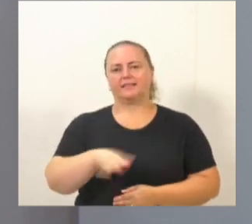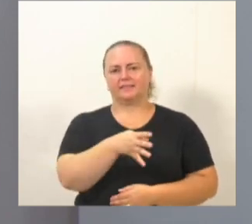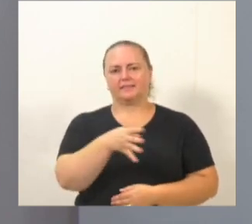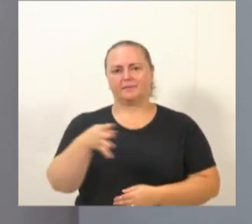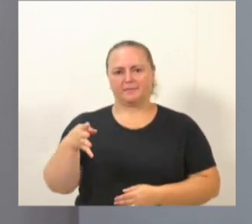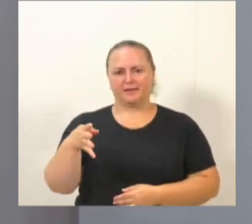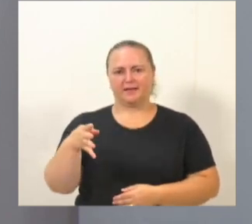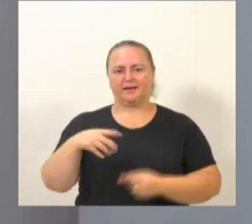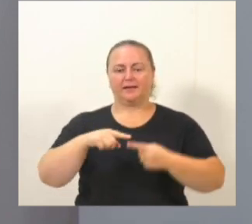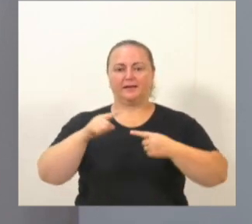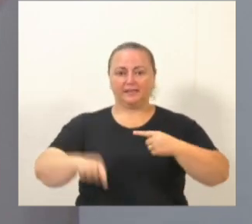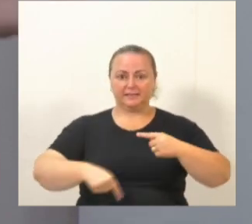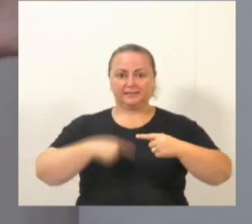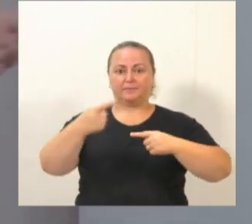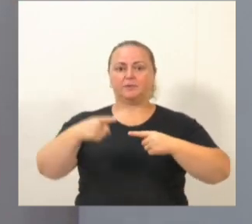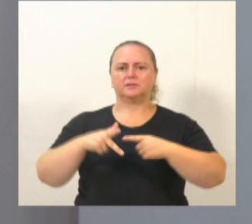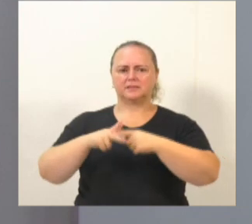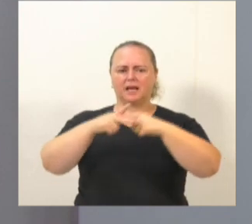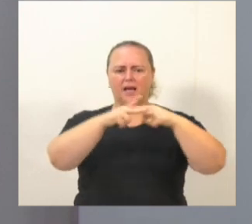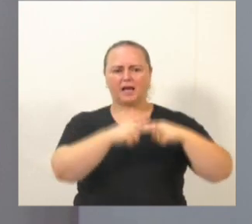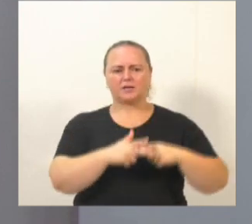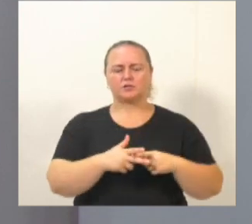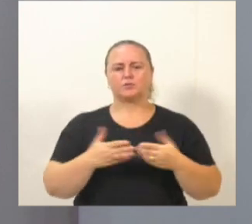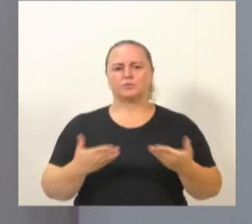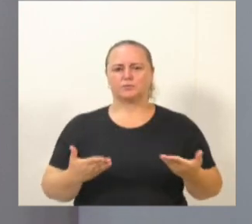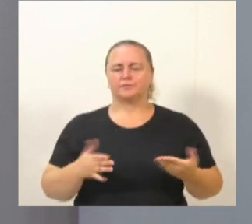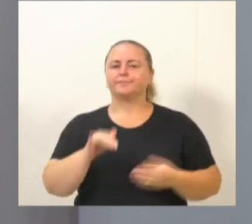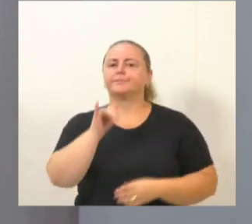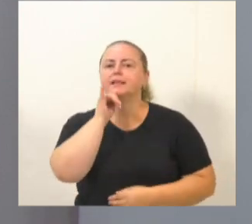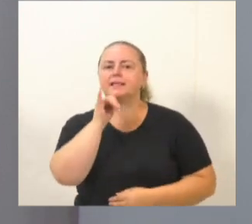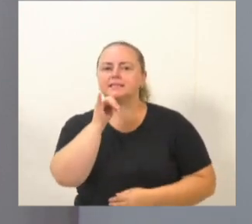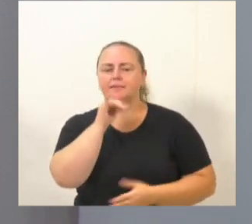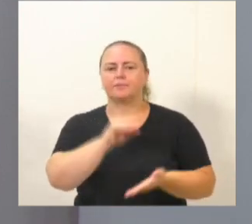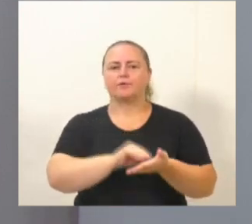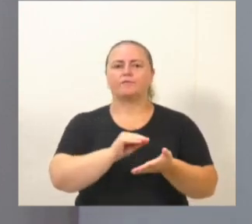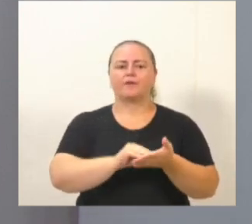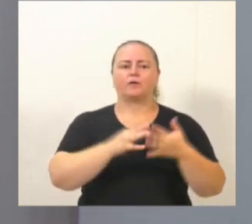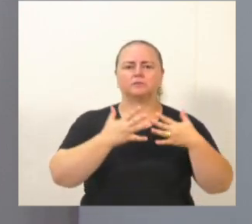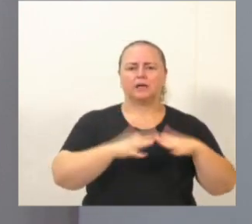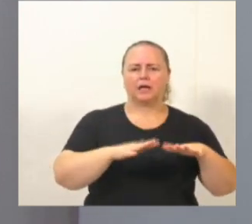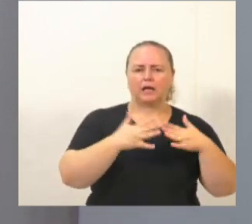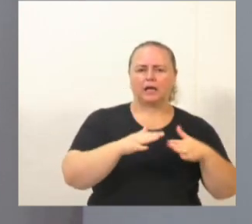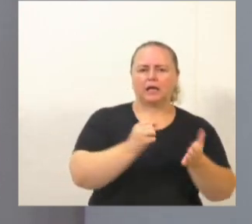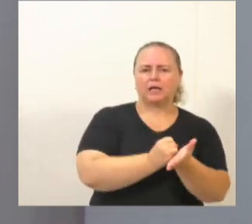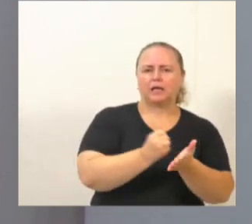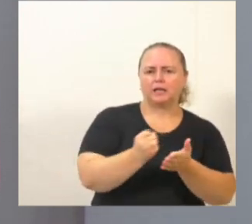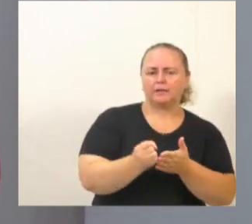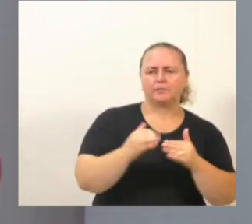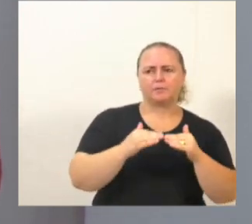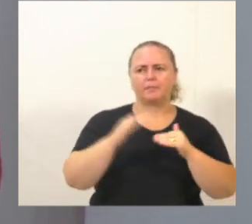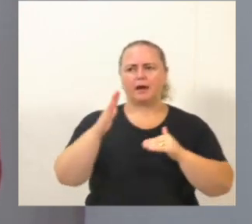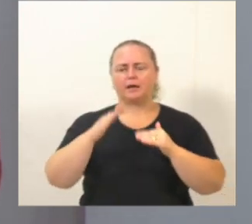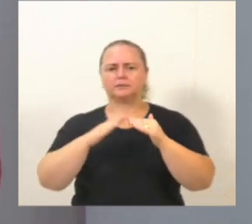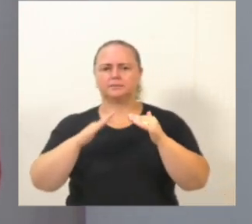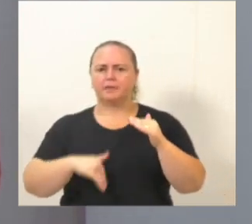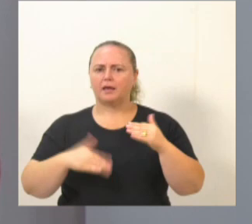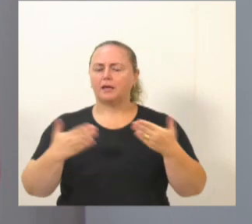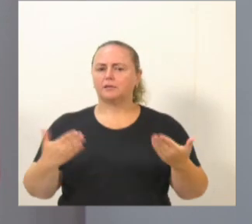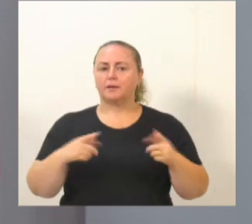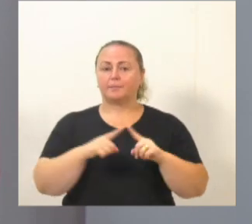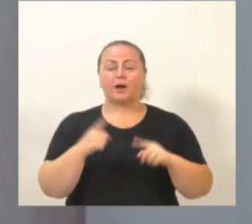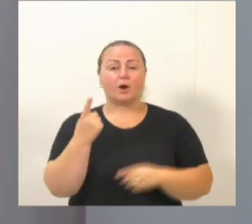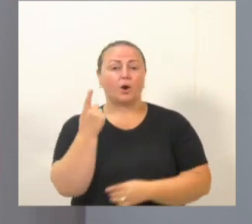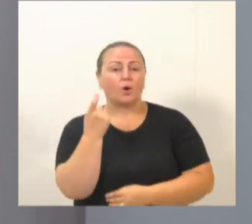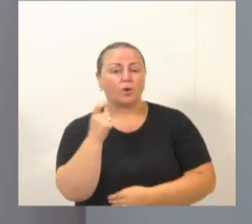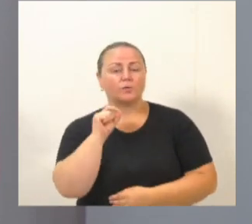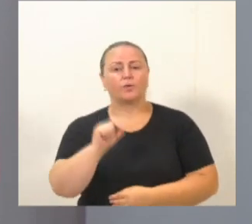de ajuste nela, salvo questões de desequilíbrio contratual, seja para mais ou para menos, a única coisa que aplica em cima da